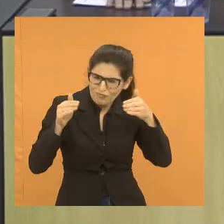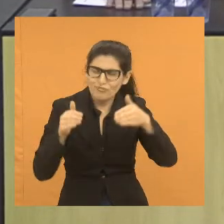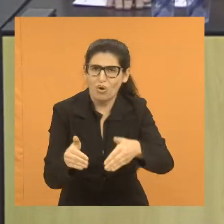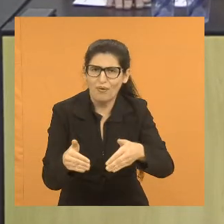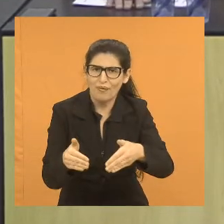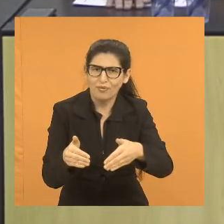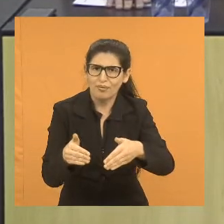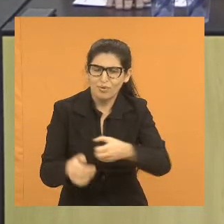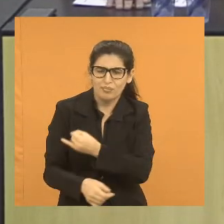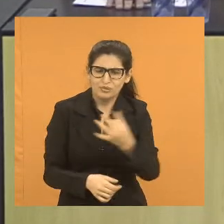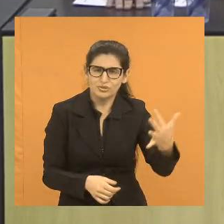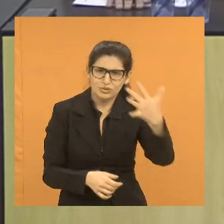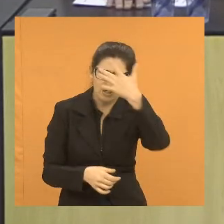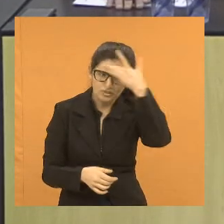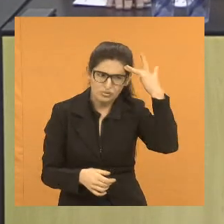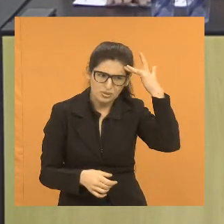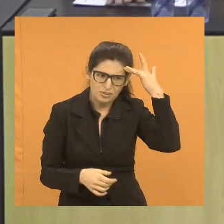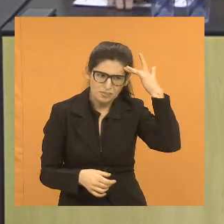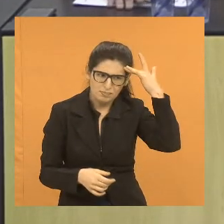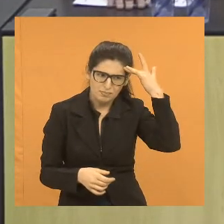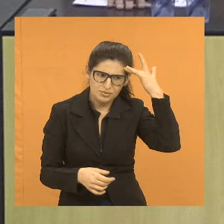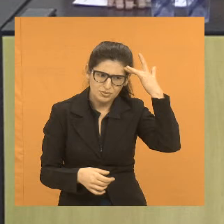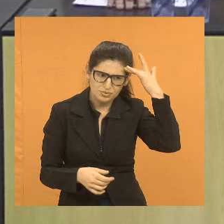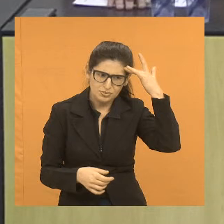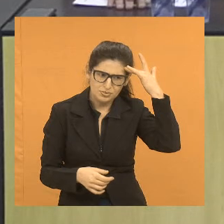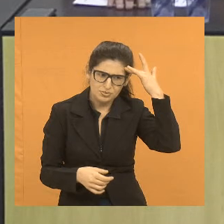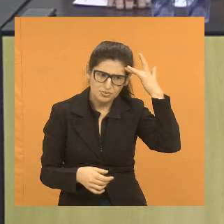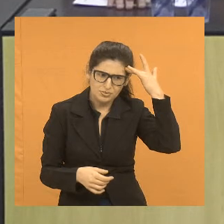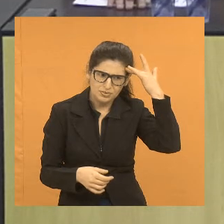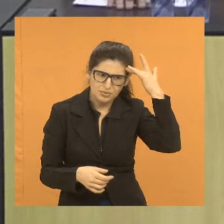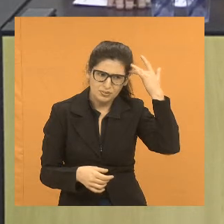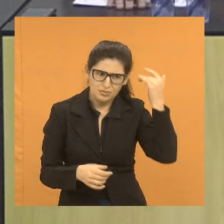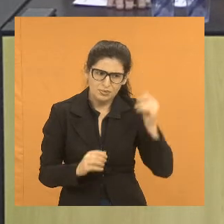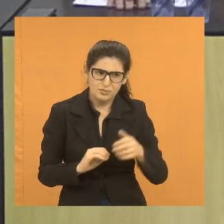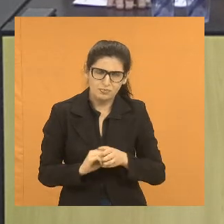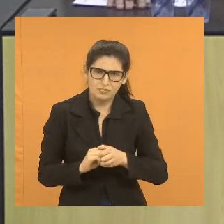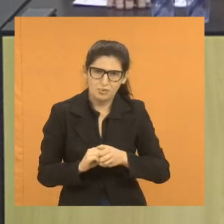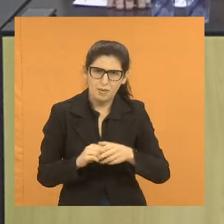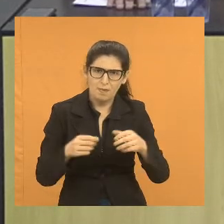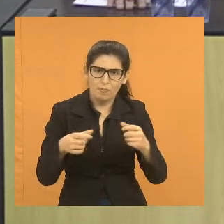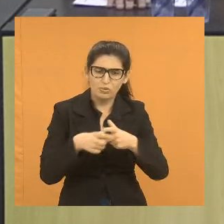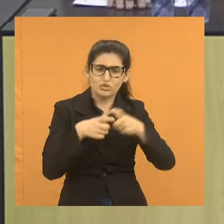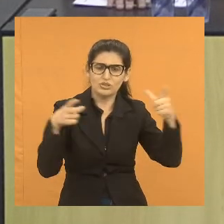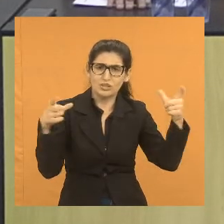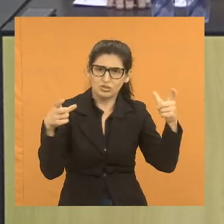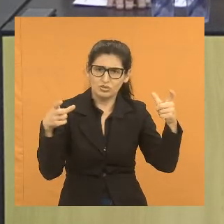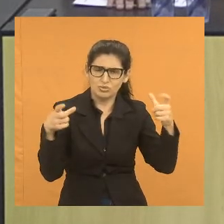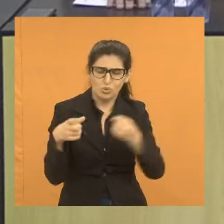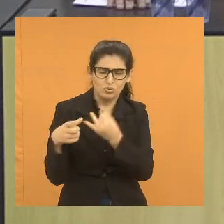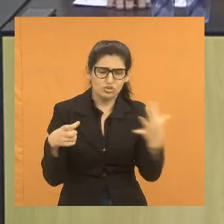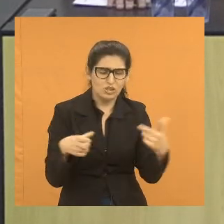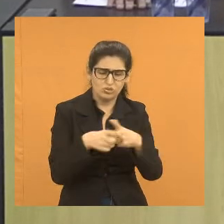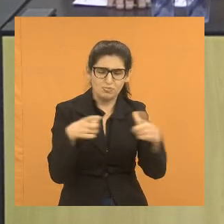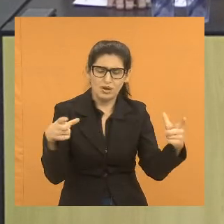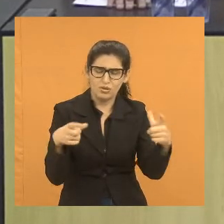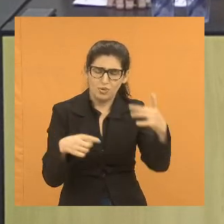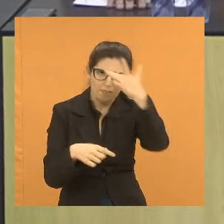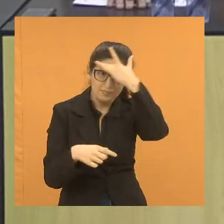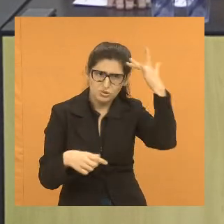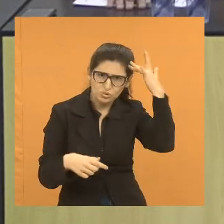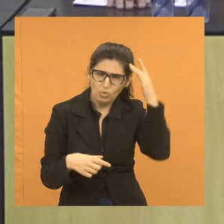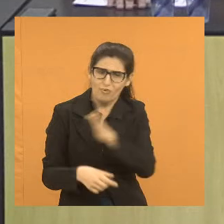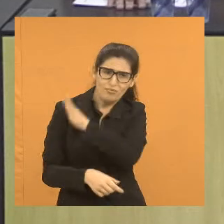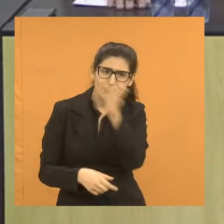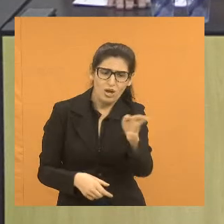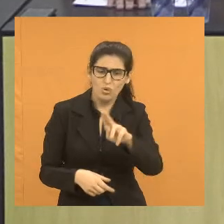fluxo de população é direcionado um número maior para o UPA. Então, está faltando equipamento, sim, de transportar